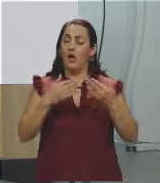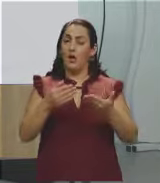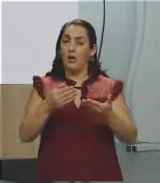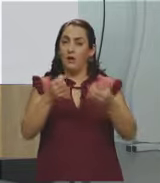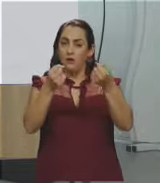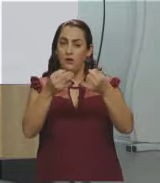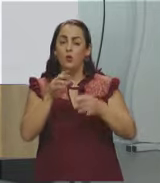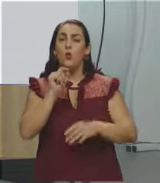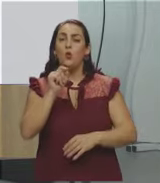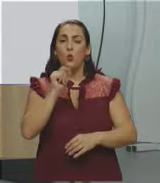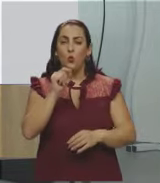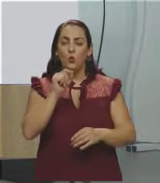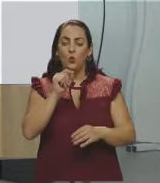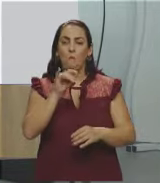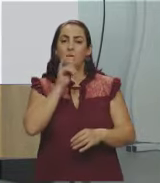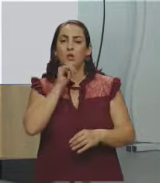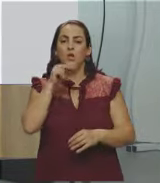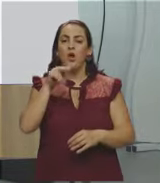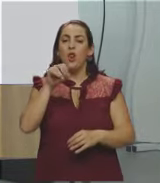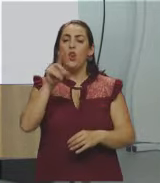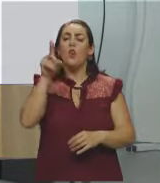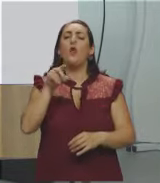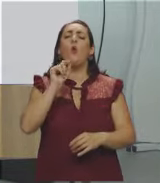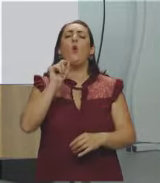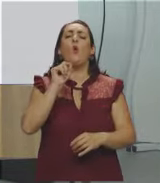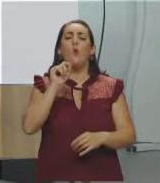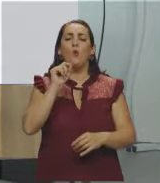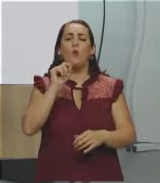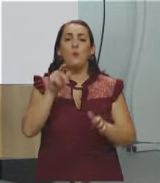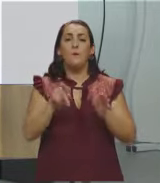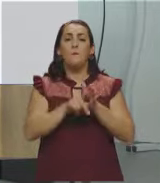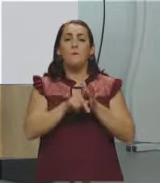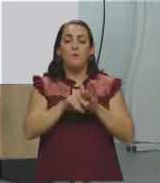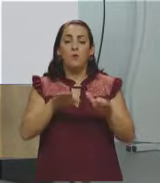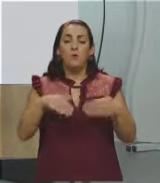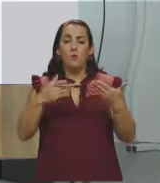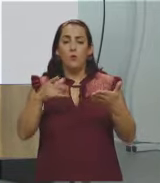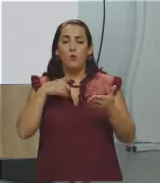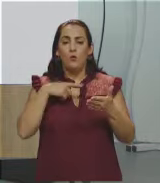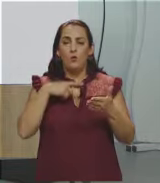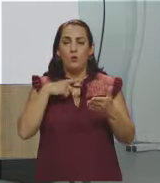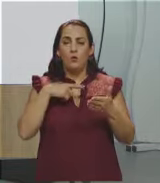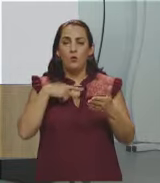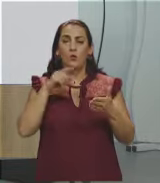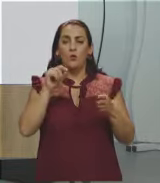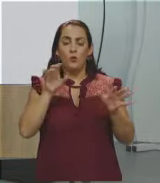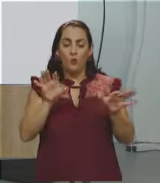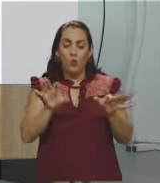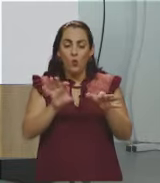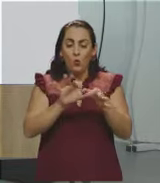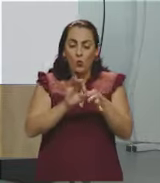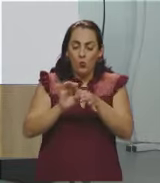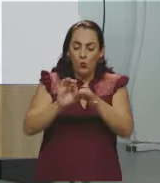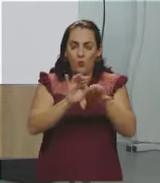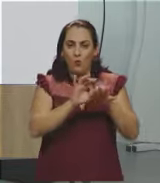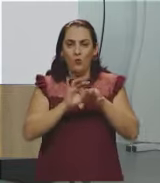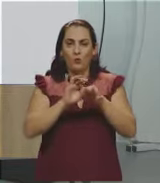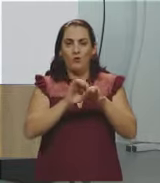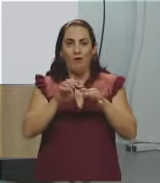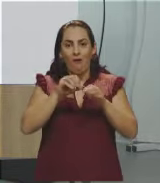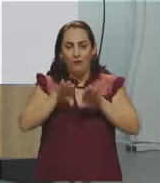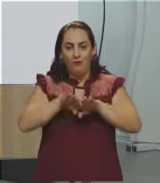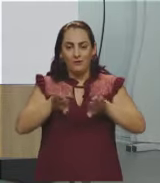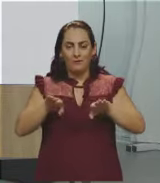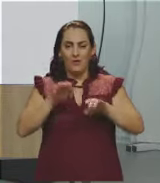nó, o nó é um ponto de divisão ou de junção de correntes, tá? Então, nesse ponto onde chega uma certa corrente, se ela